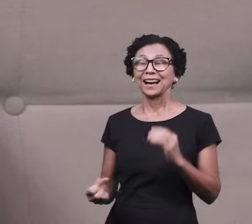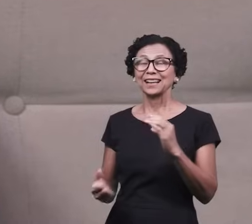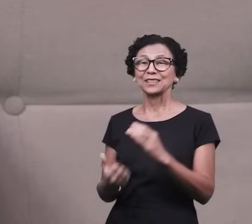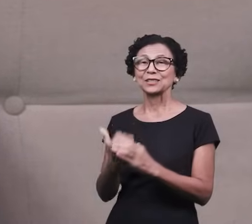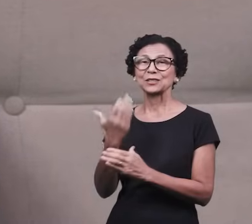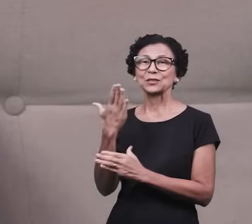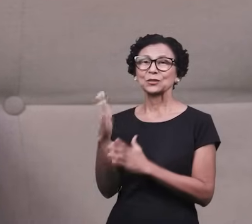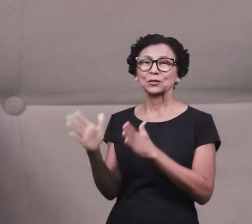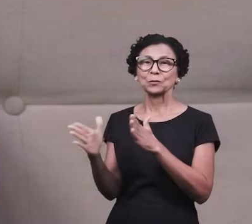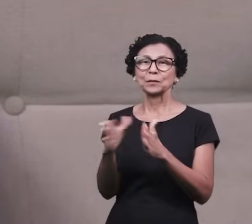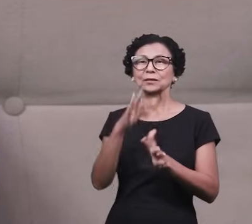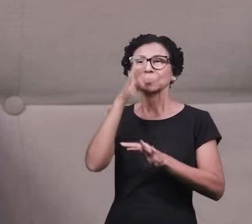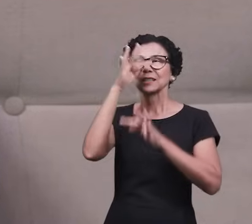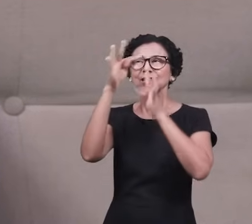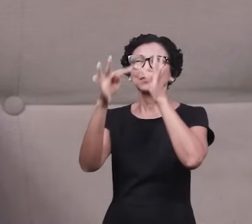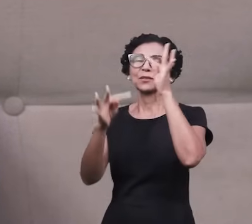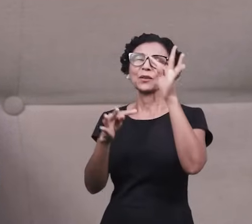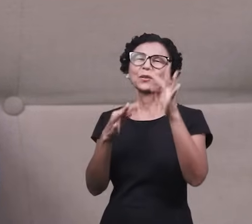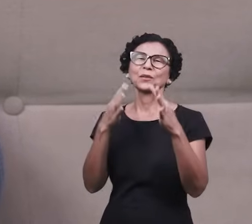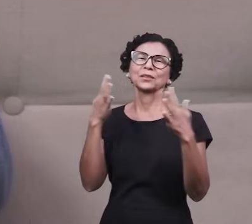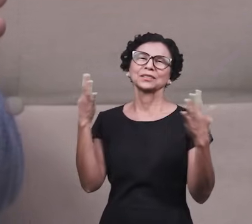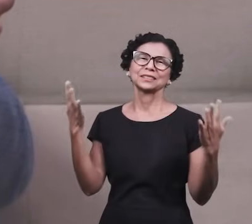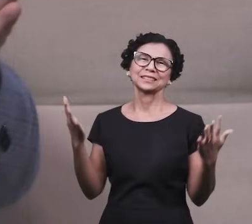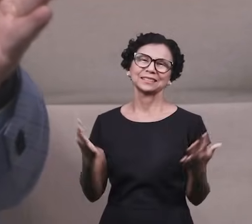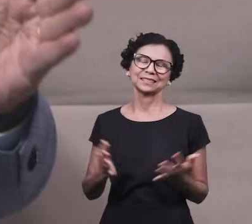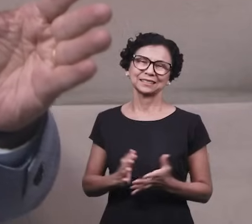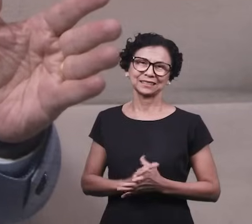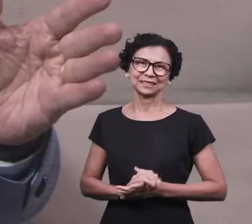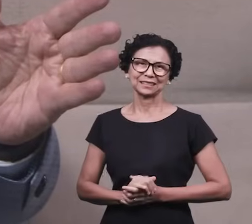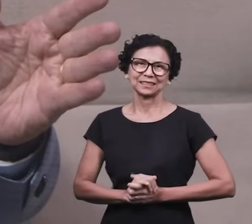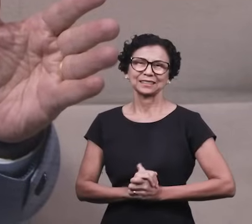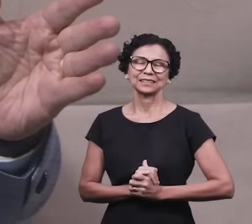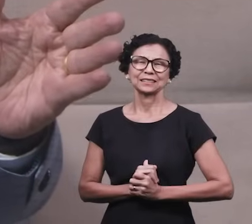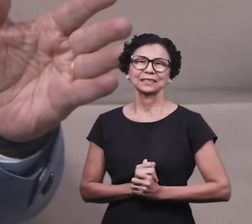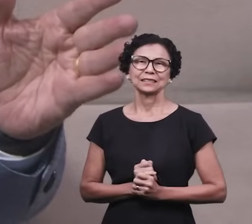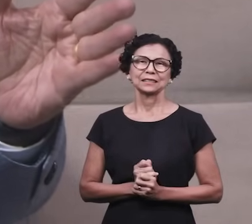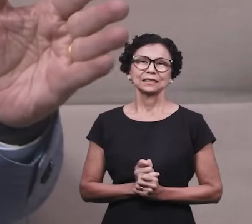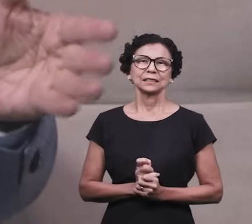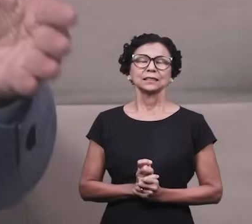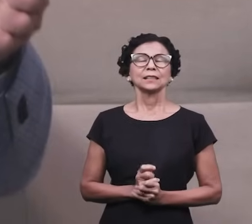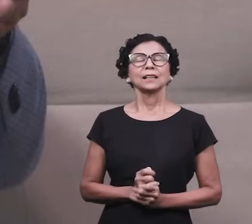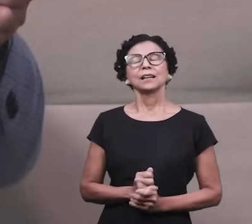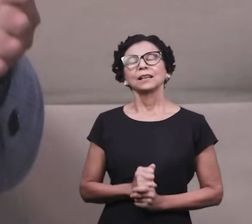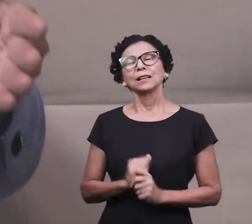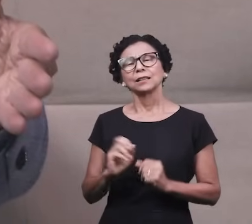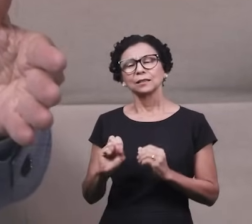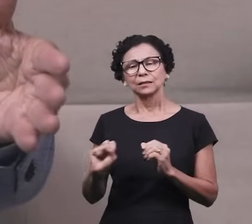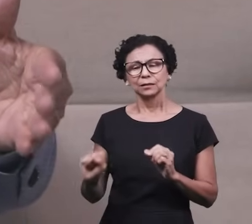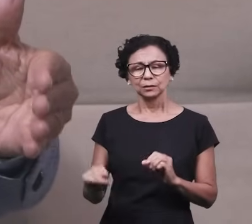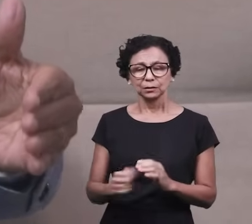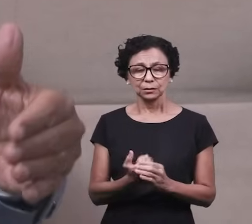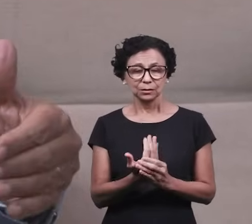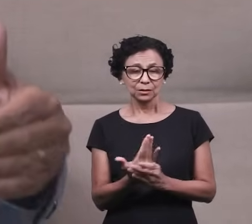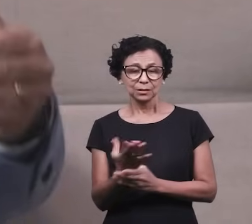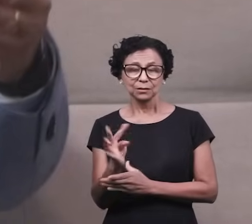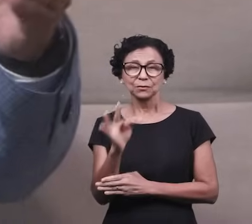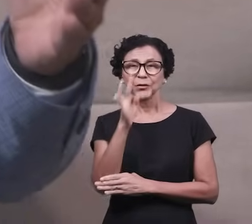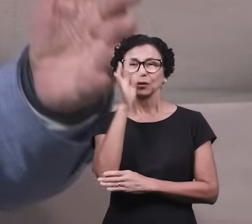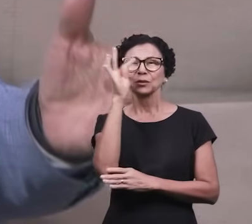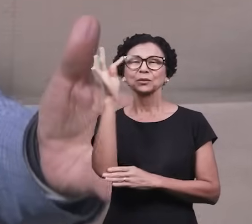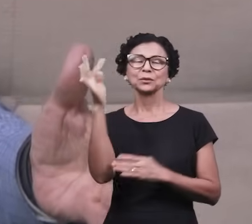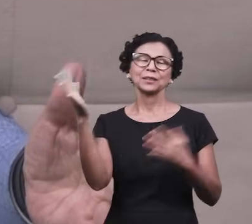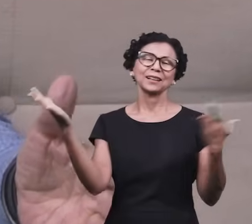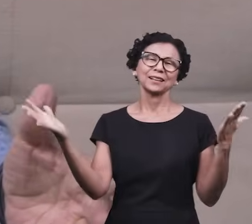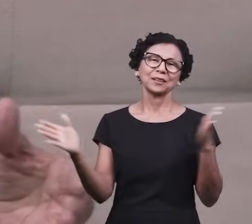primavera. Então, são aspectos proféticos. Aparecem as flores na terra, porque é